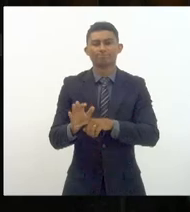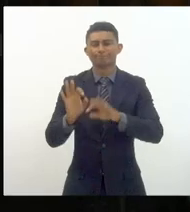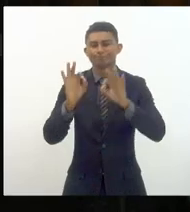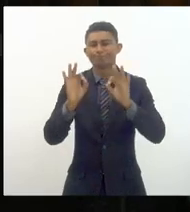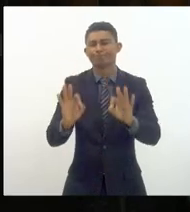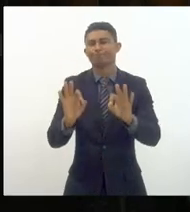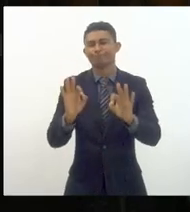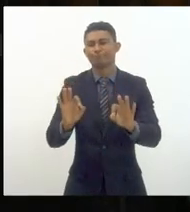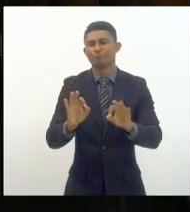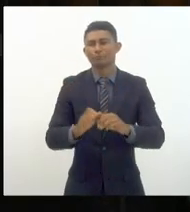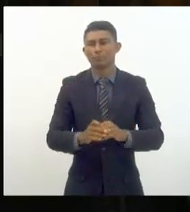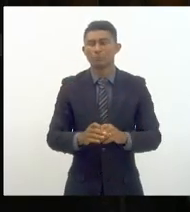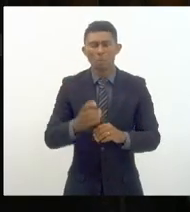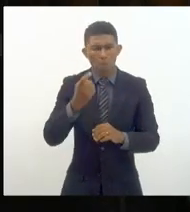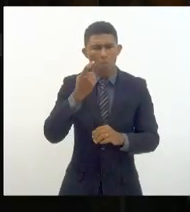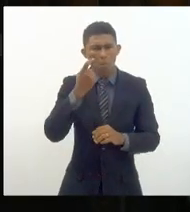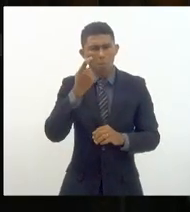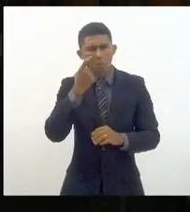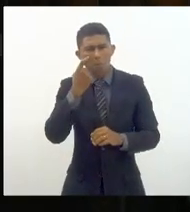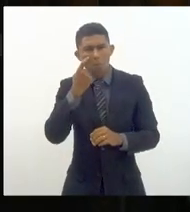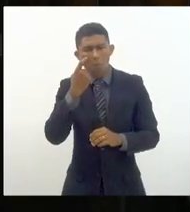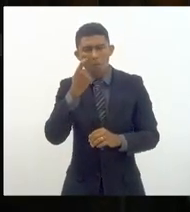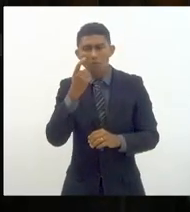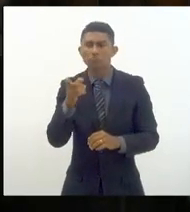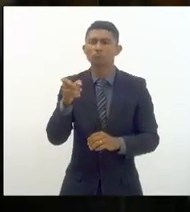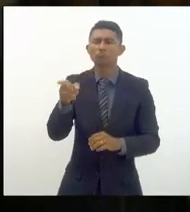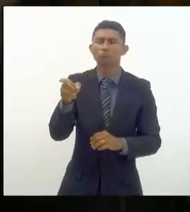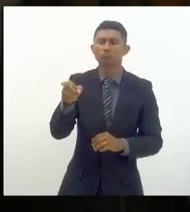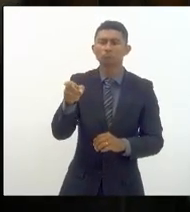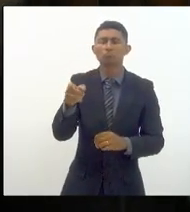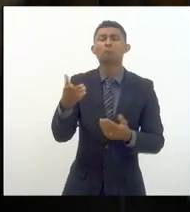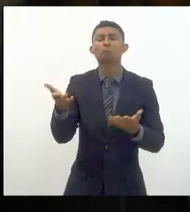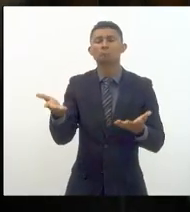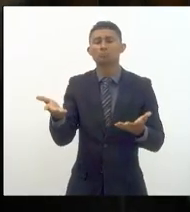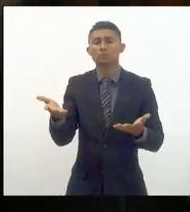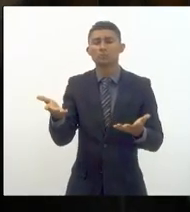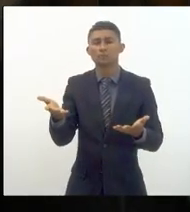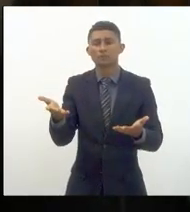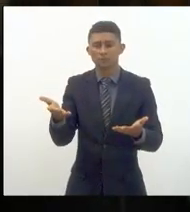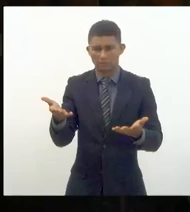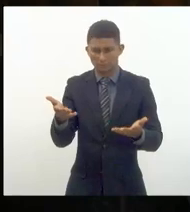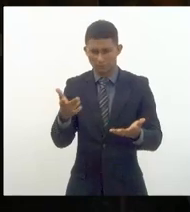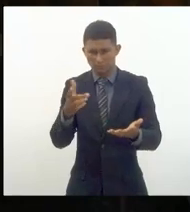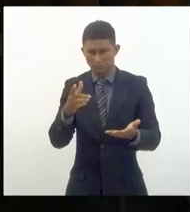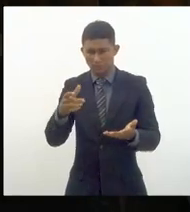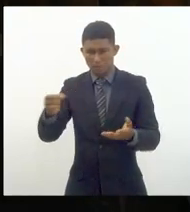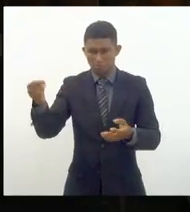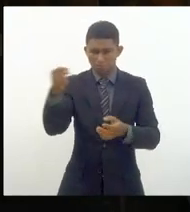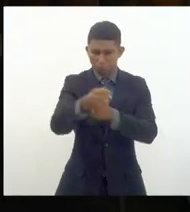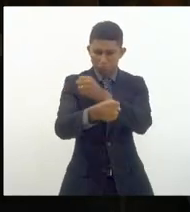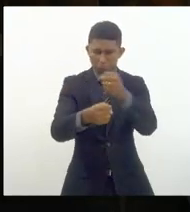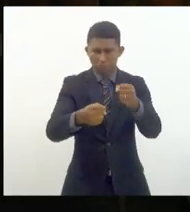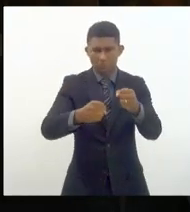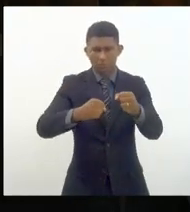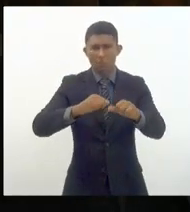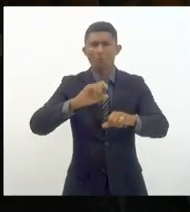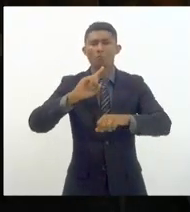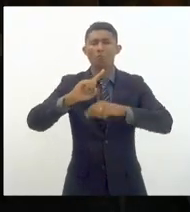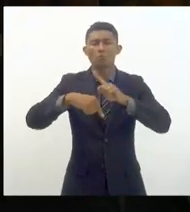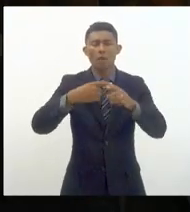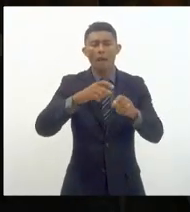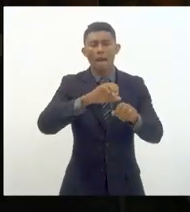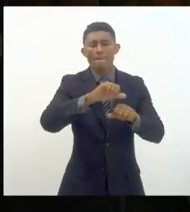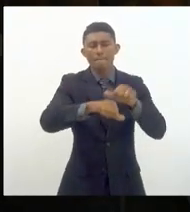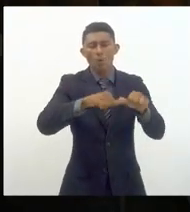para constatar a existência ou não O desvio de finalidade de